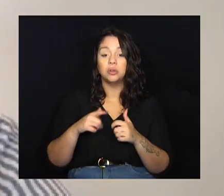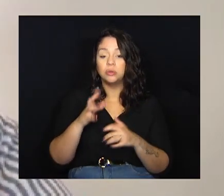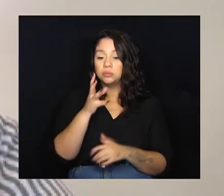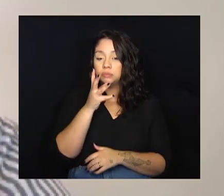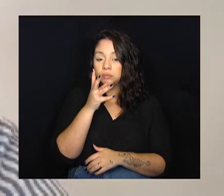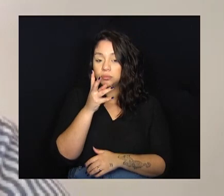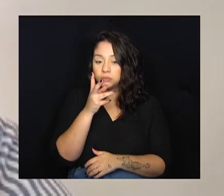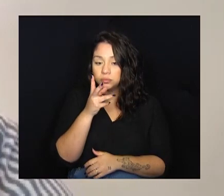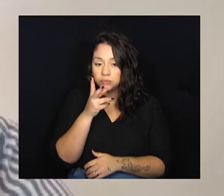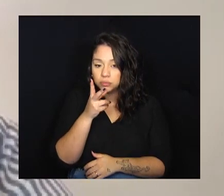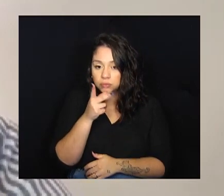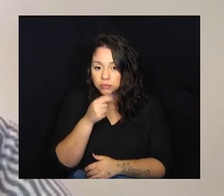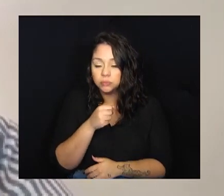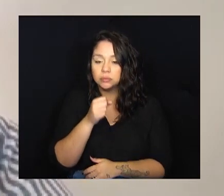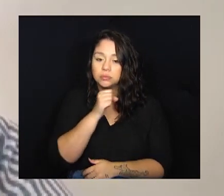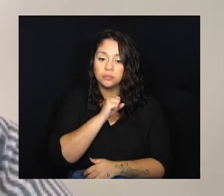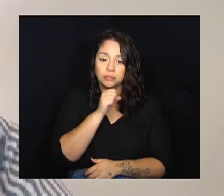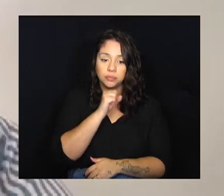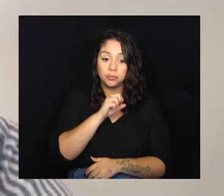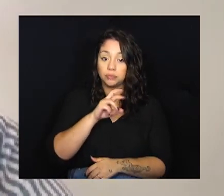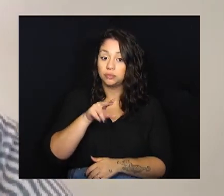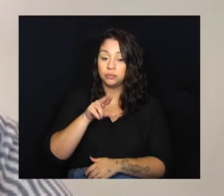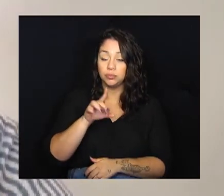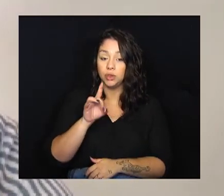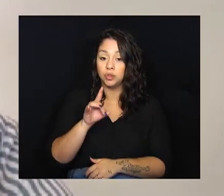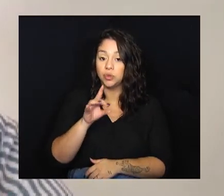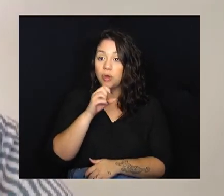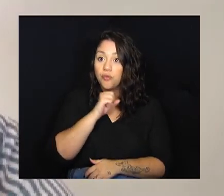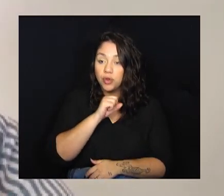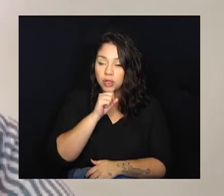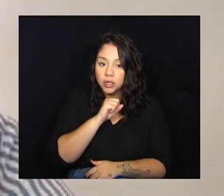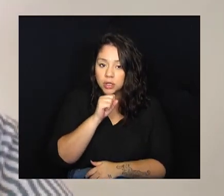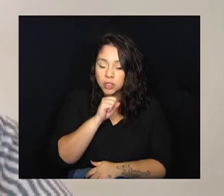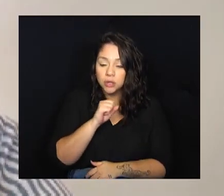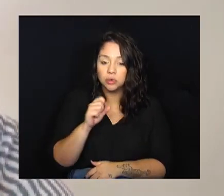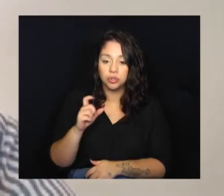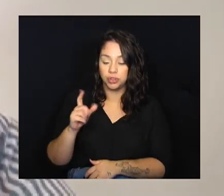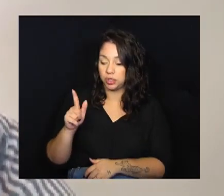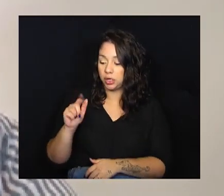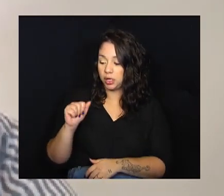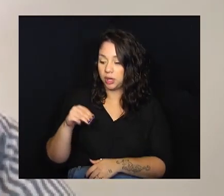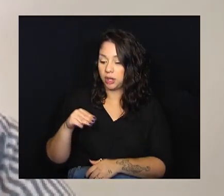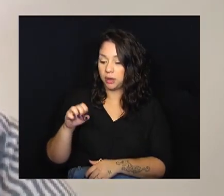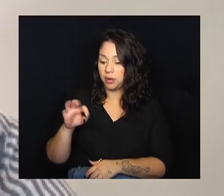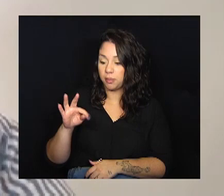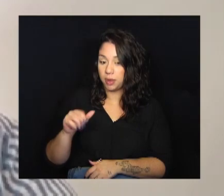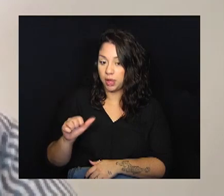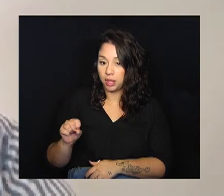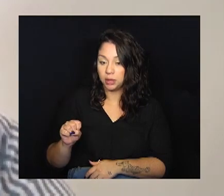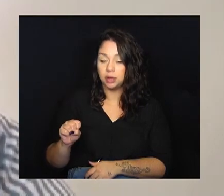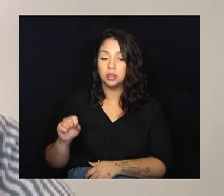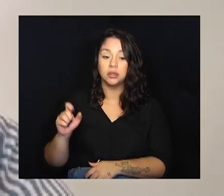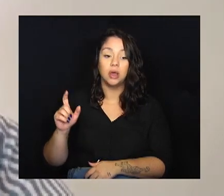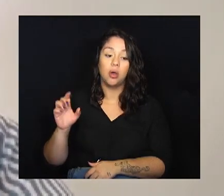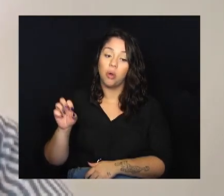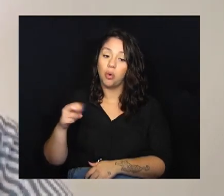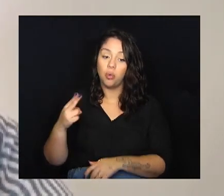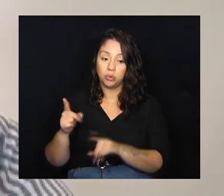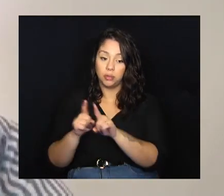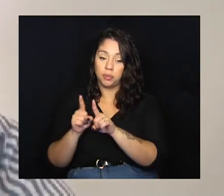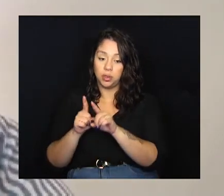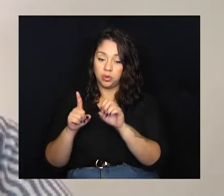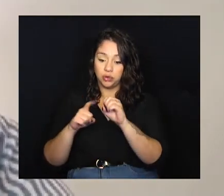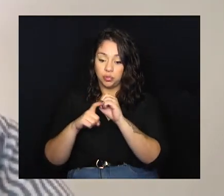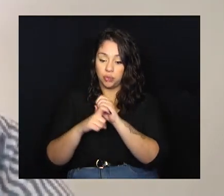envelhecimento mas aí não só envelhecimento no sentido dos seus dos seus gametas né seja UOL ou seja o espermatozoide é de uma forma